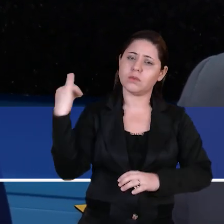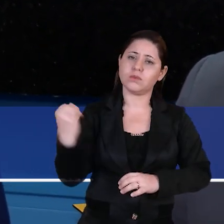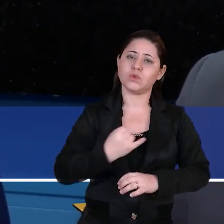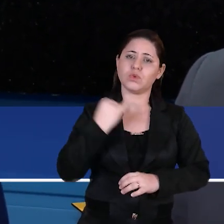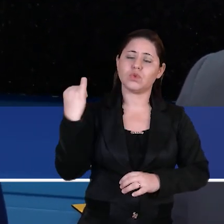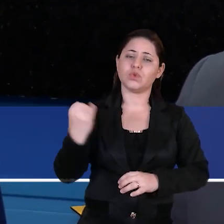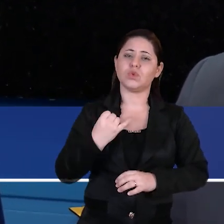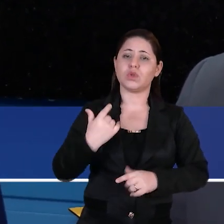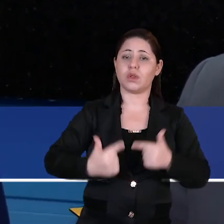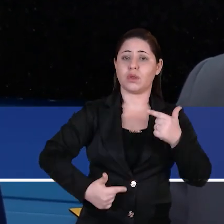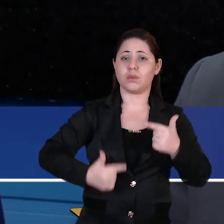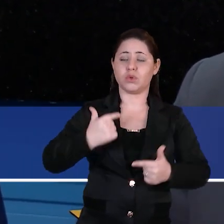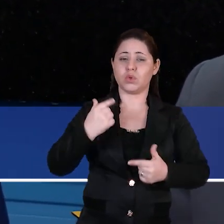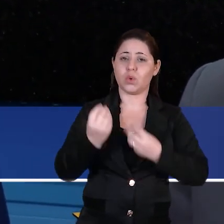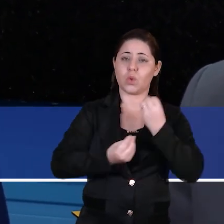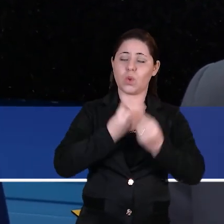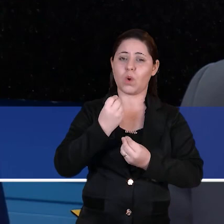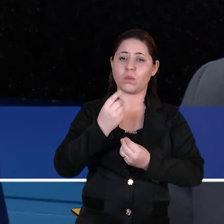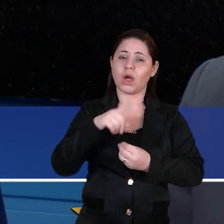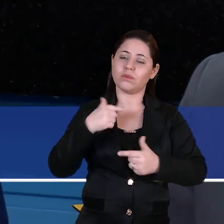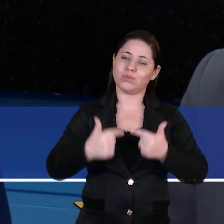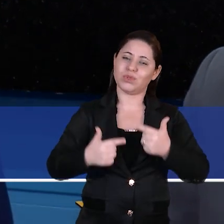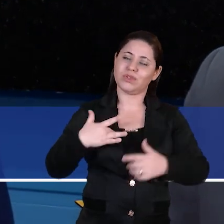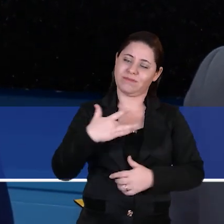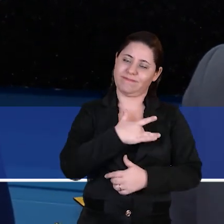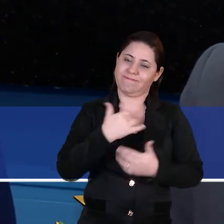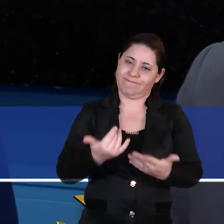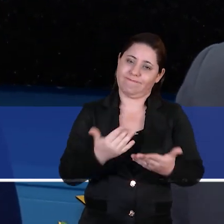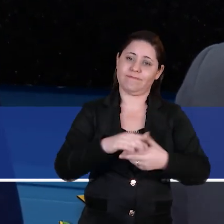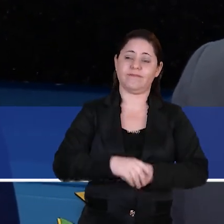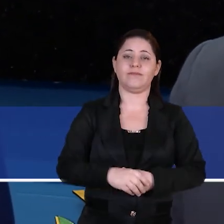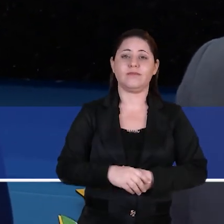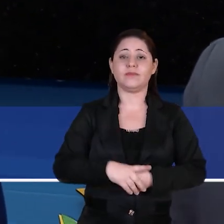cidadania e a importância do envolvimento com a política, como eu disse, com a política